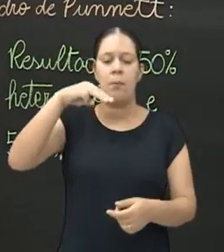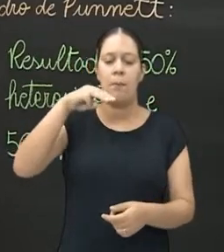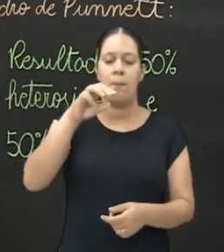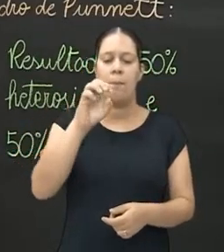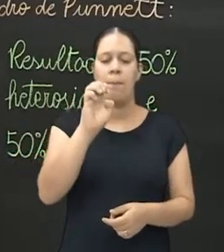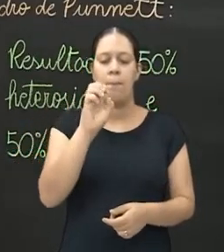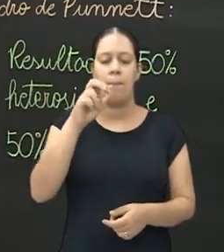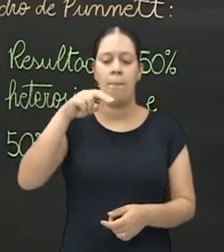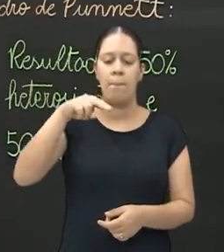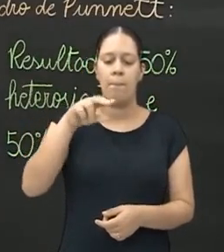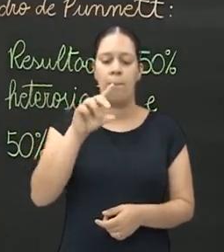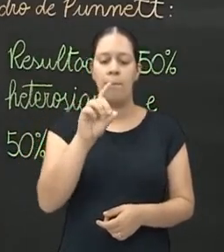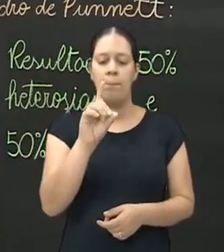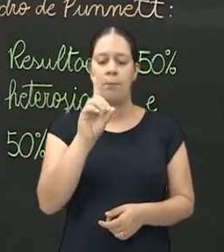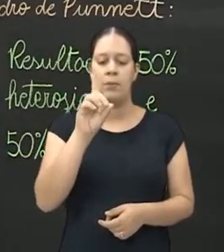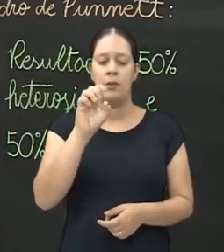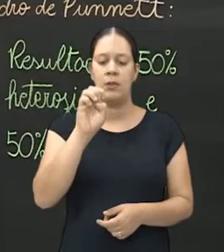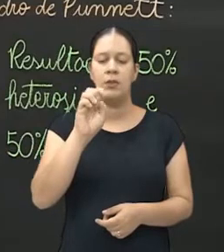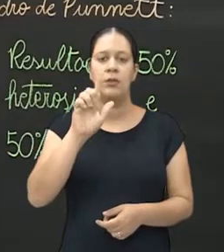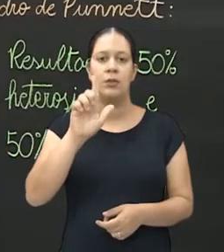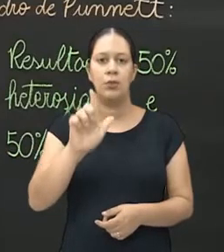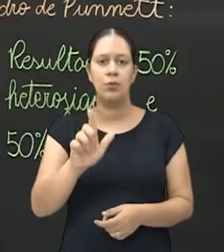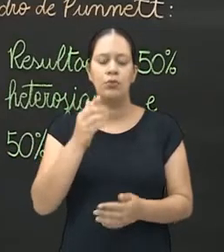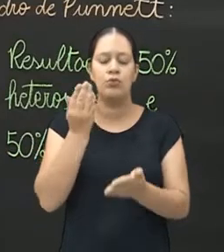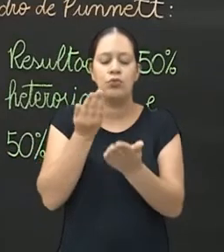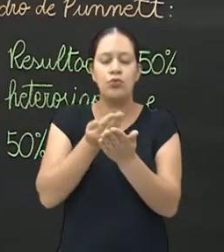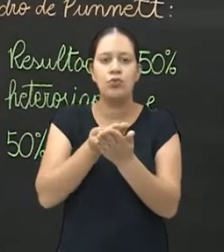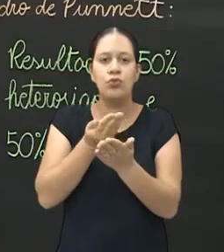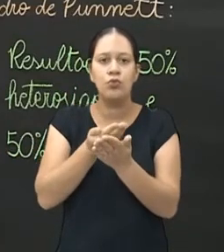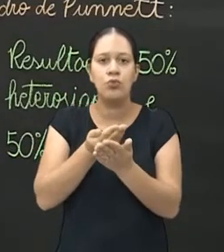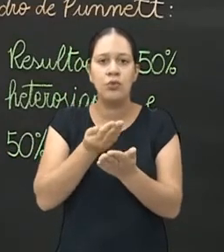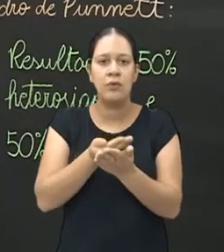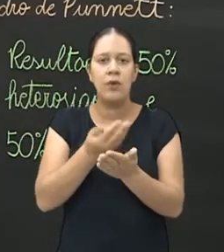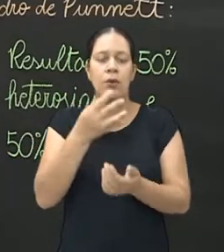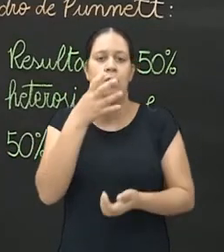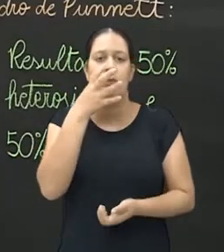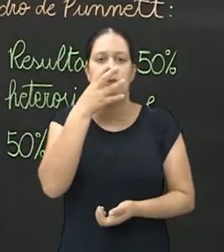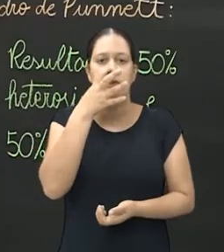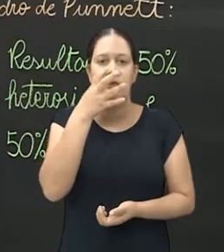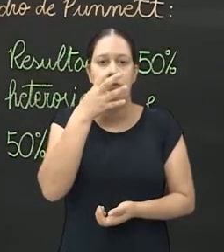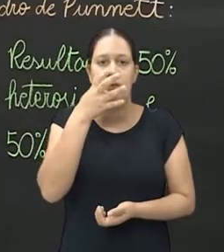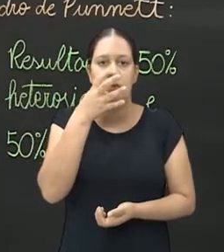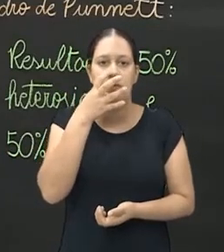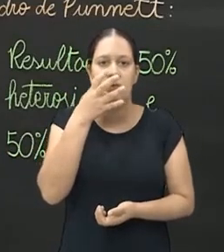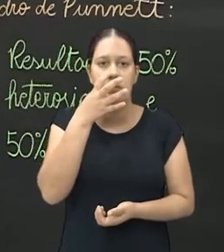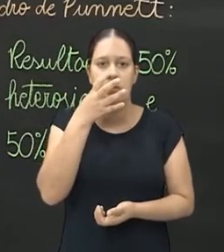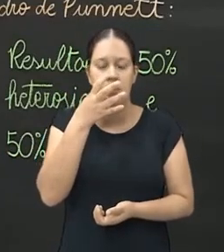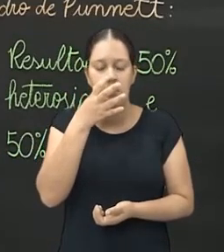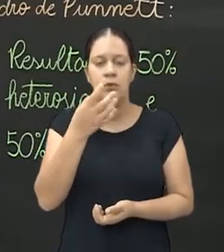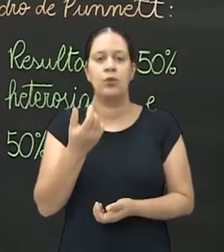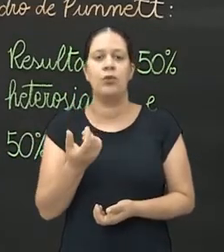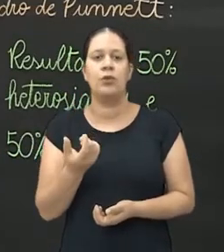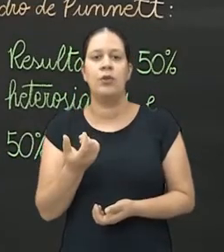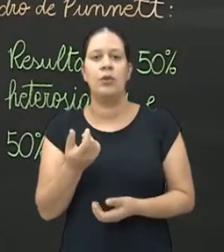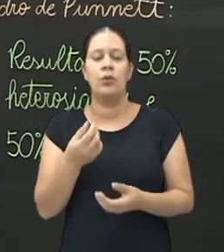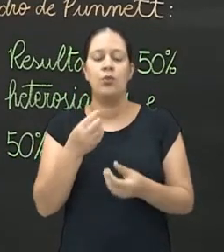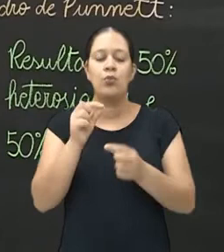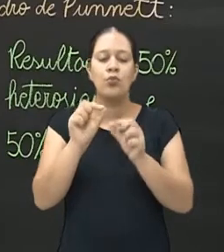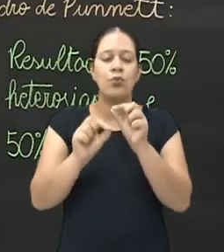Ele, como um monge, um botânico, ele passou a estudar, observando aí, ervilhas.